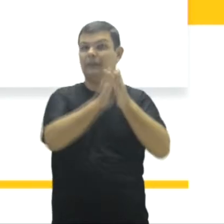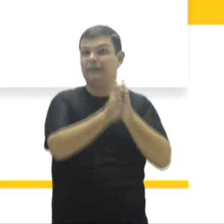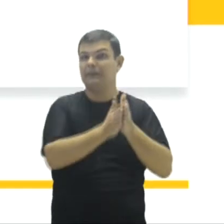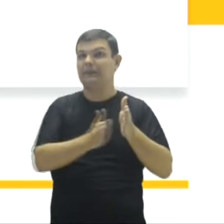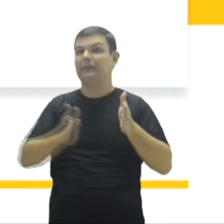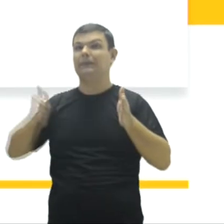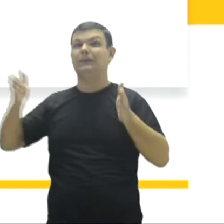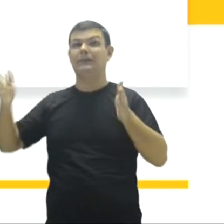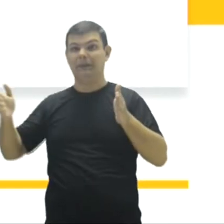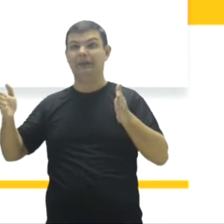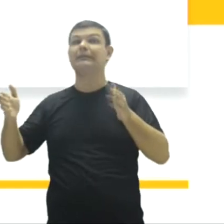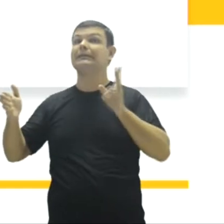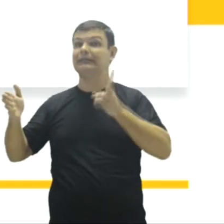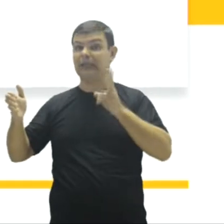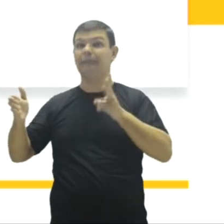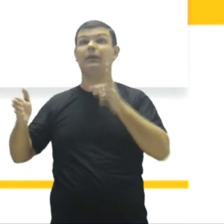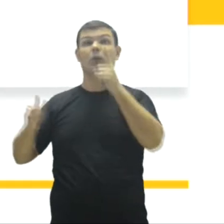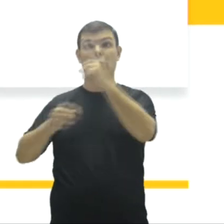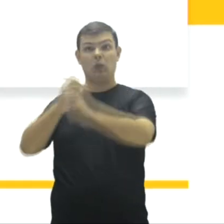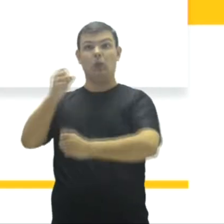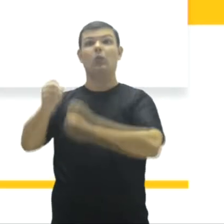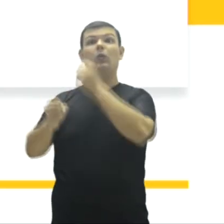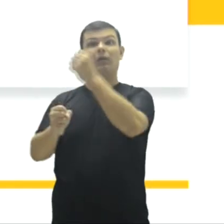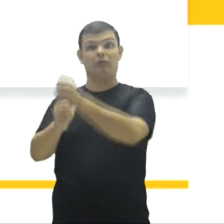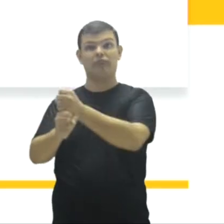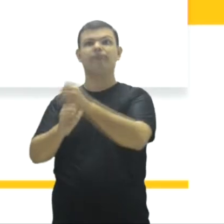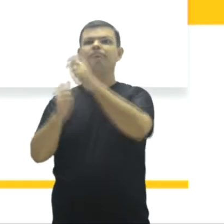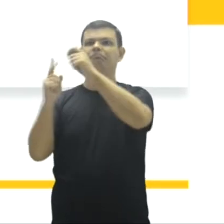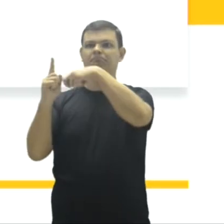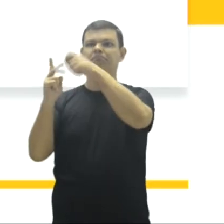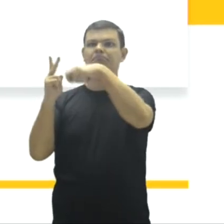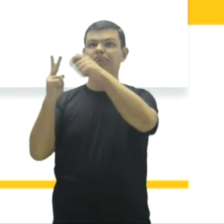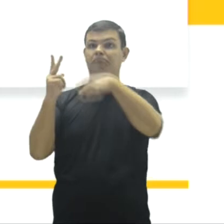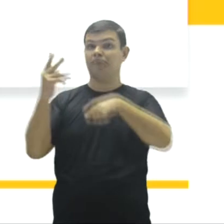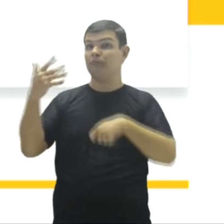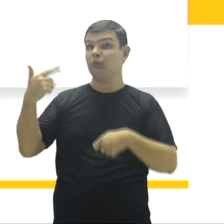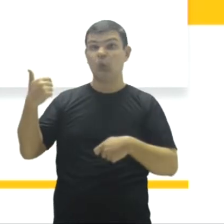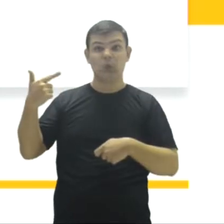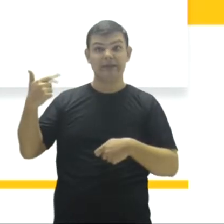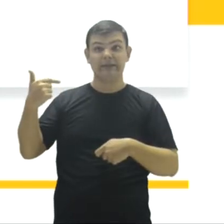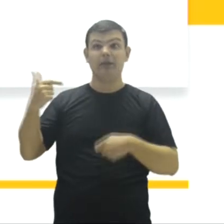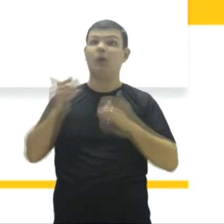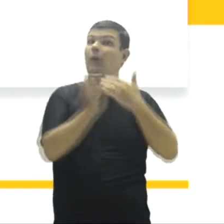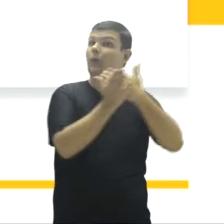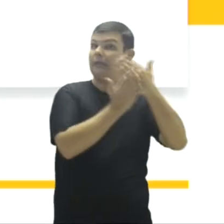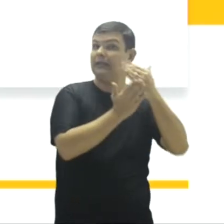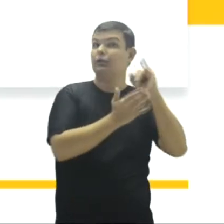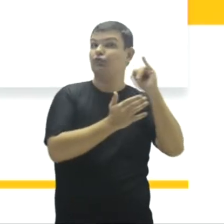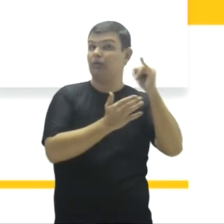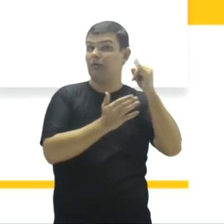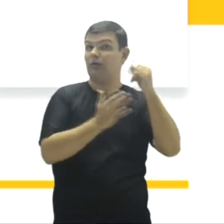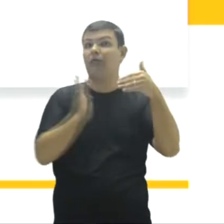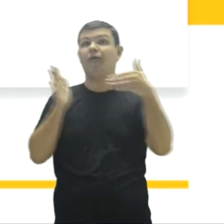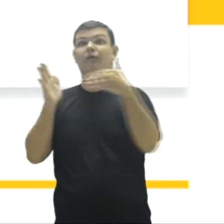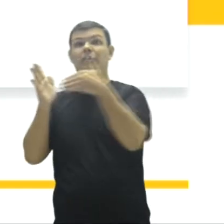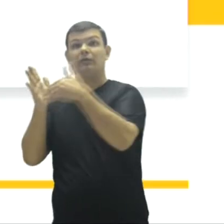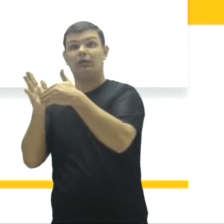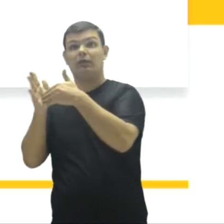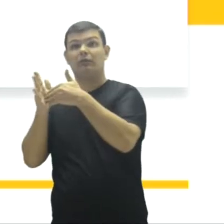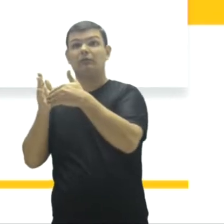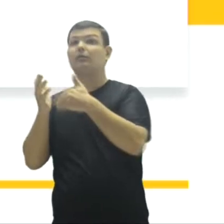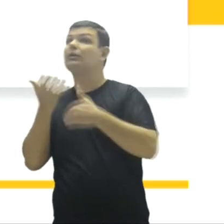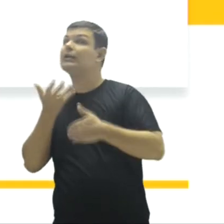Esta composição é fixa. O ano tem 12 meses, começa em janeiro e termina em fevereiro.